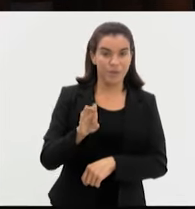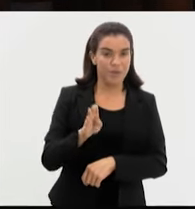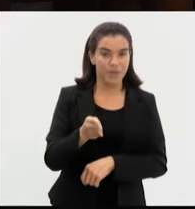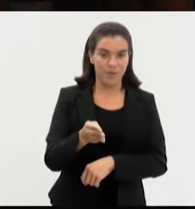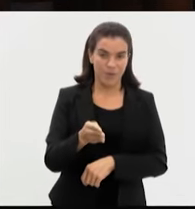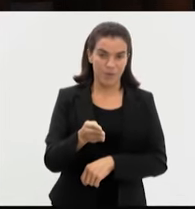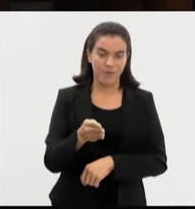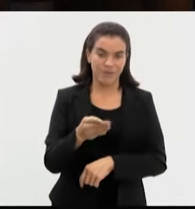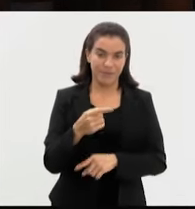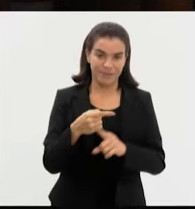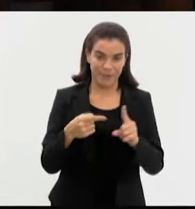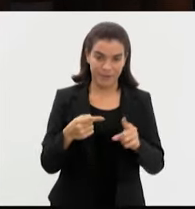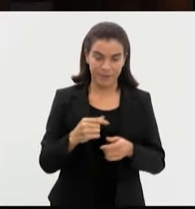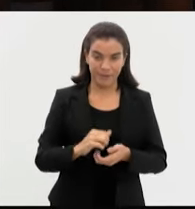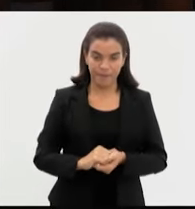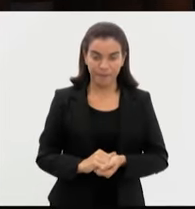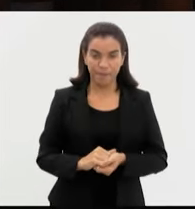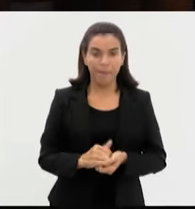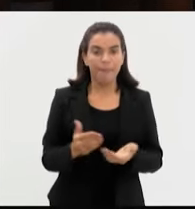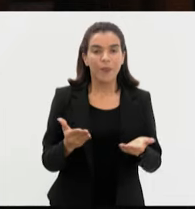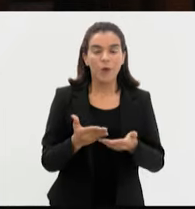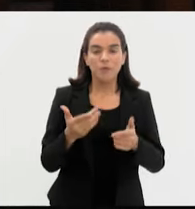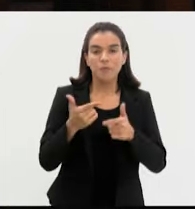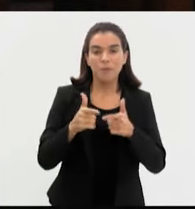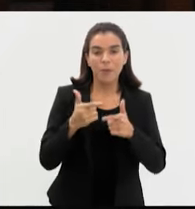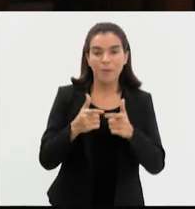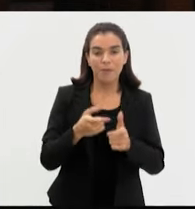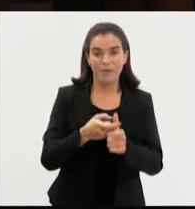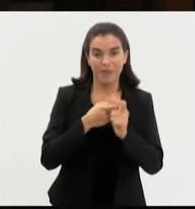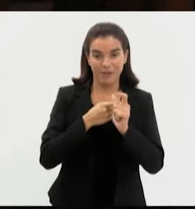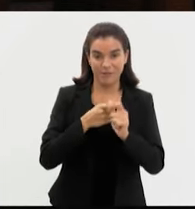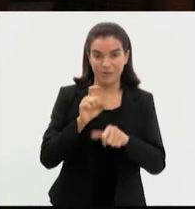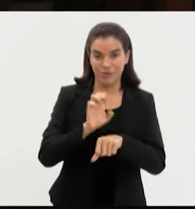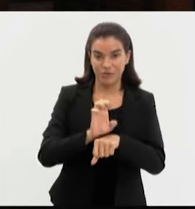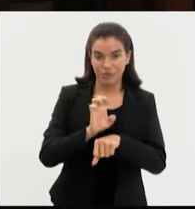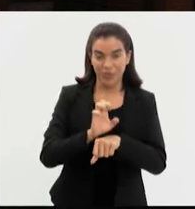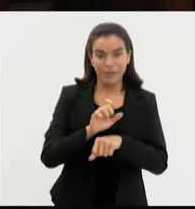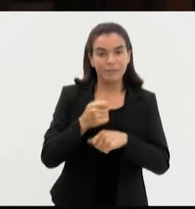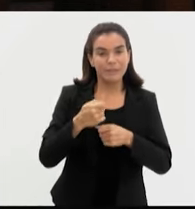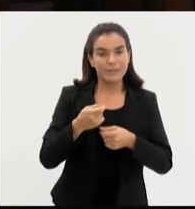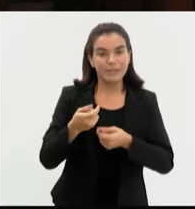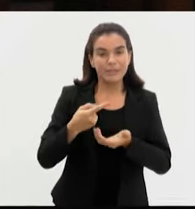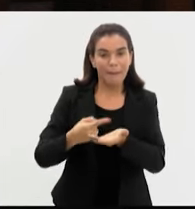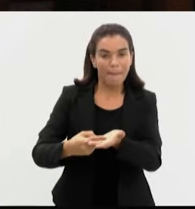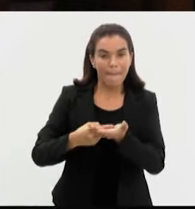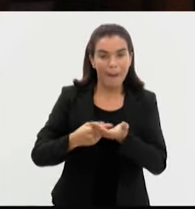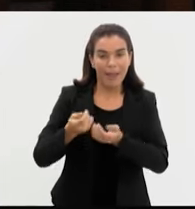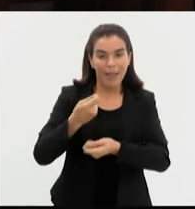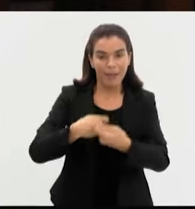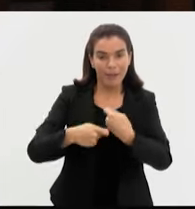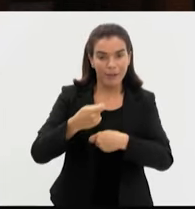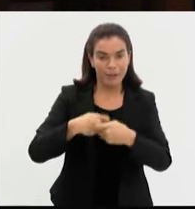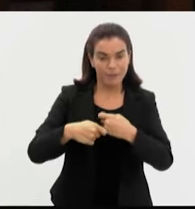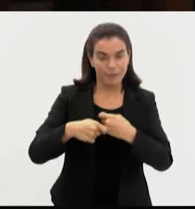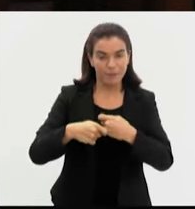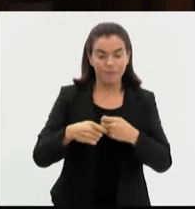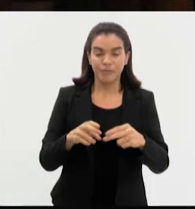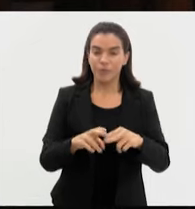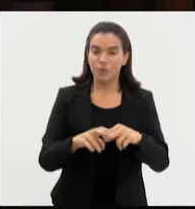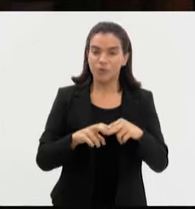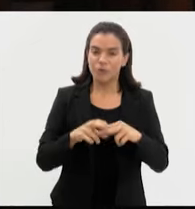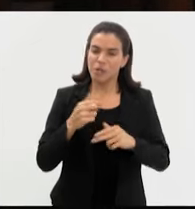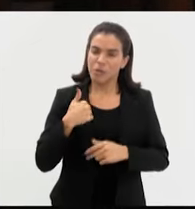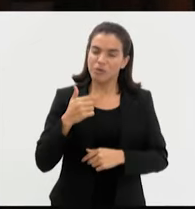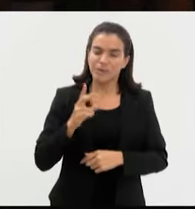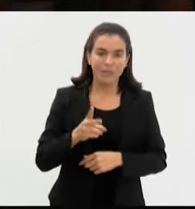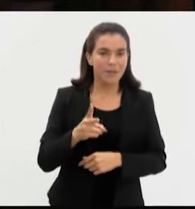nós sofremos hoje com um problema com a união que é a dívida do estado tem que ser renegociada por isso que eu sempre falo